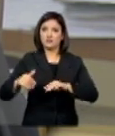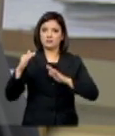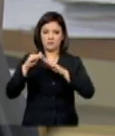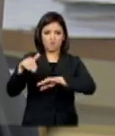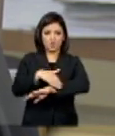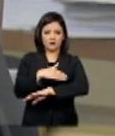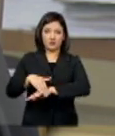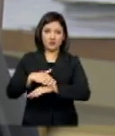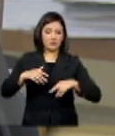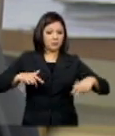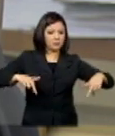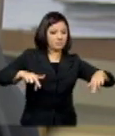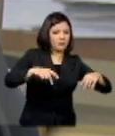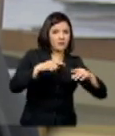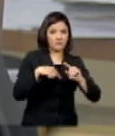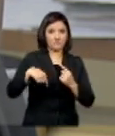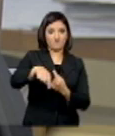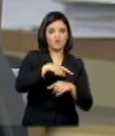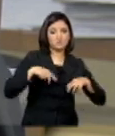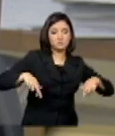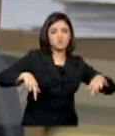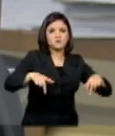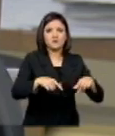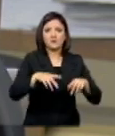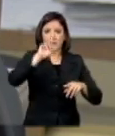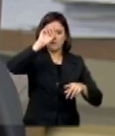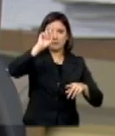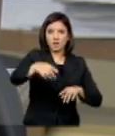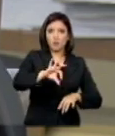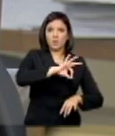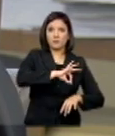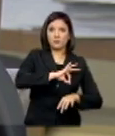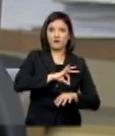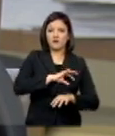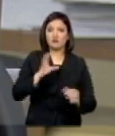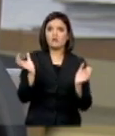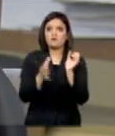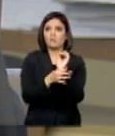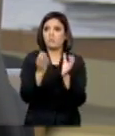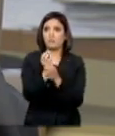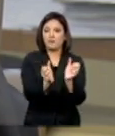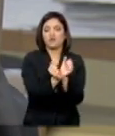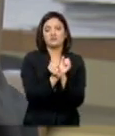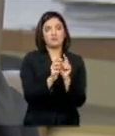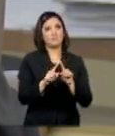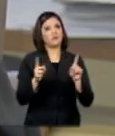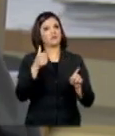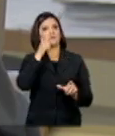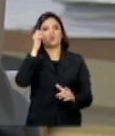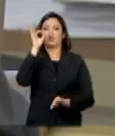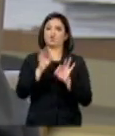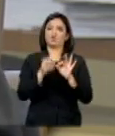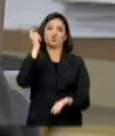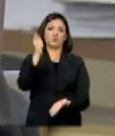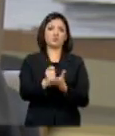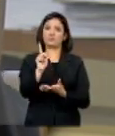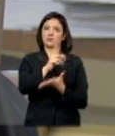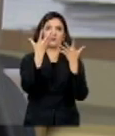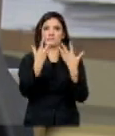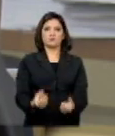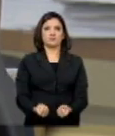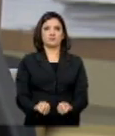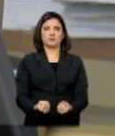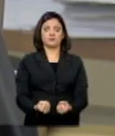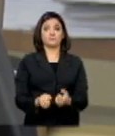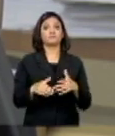e entregues à polícia nesse caso o pedido foi negado pela juíza responsável pelo carro no